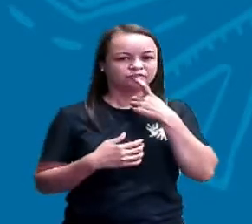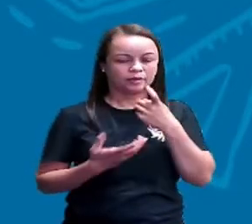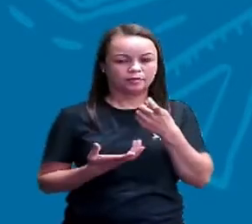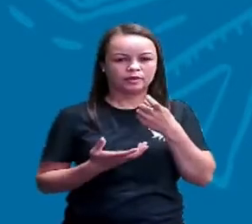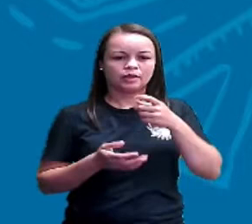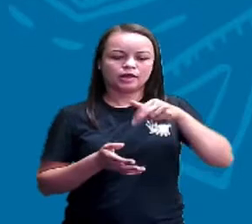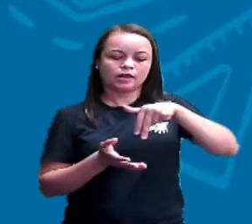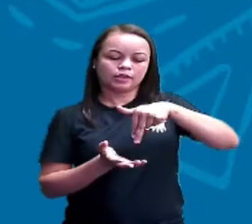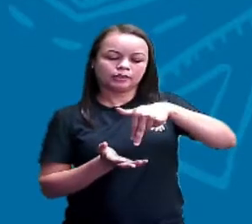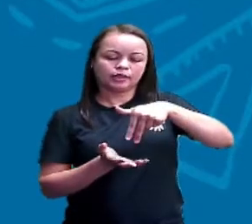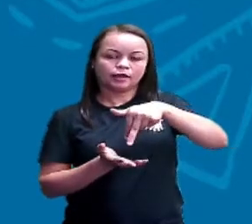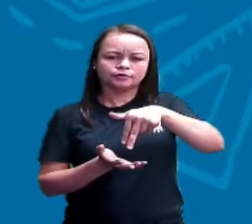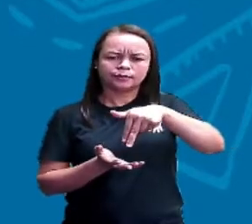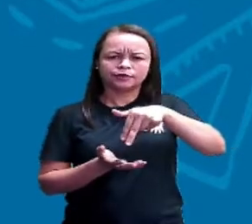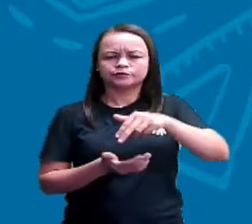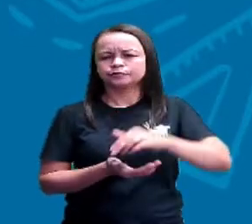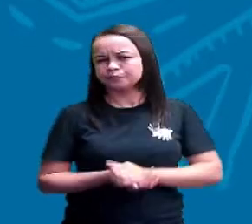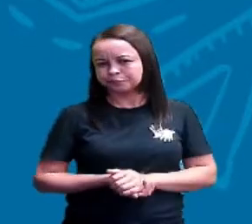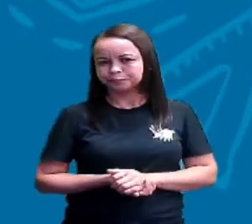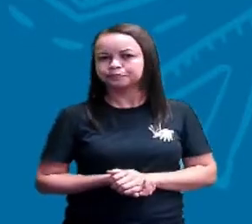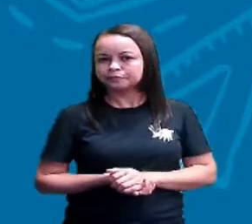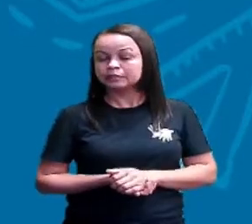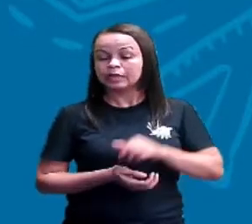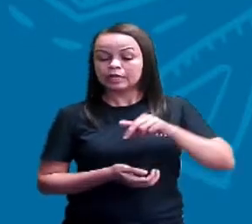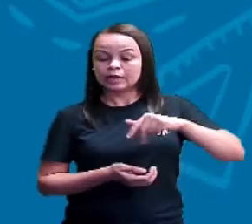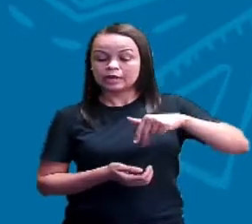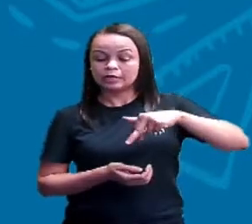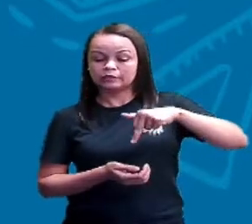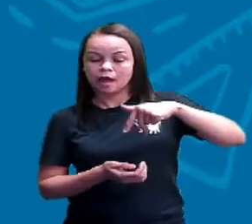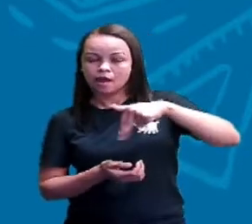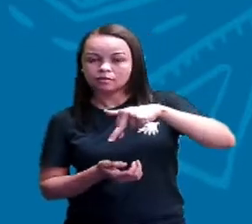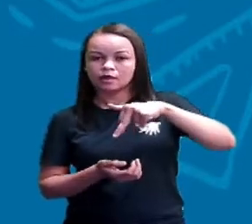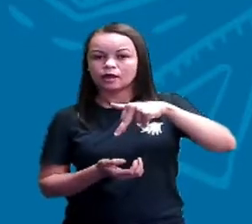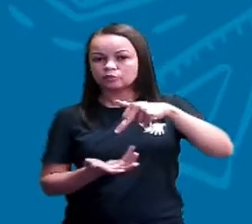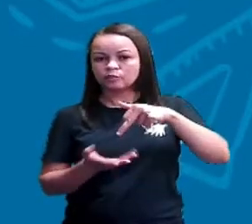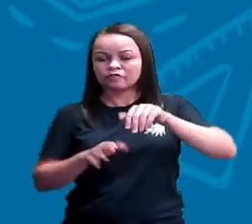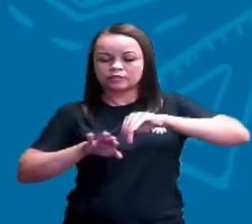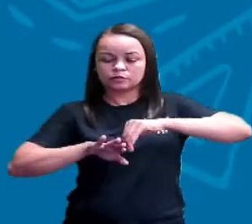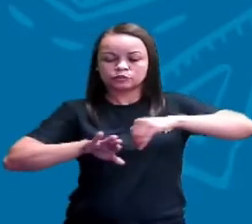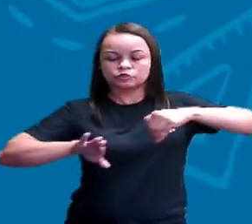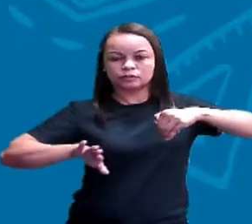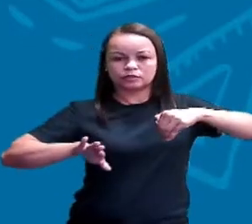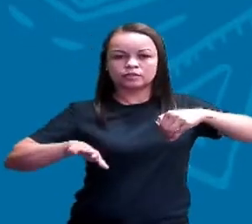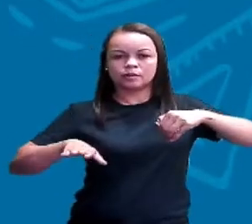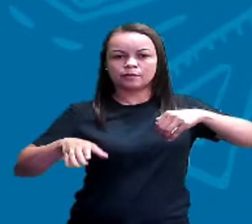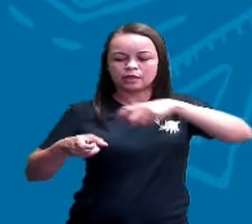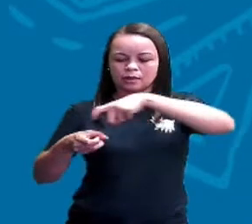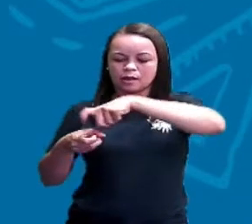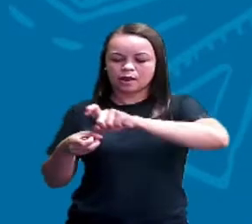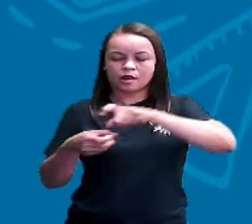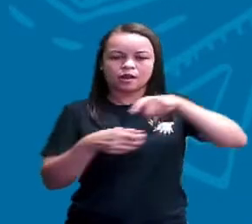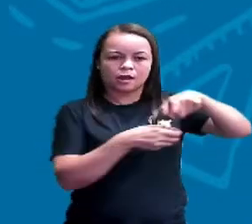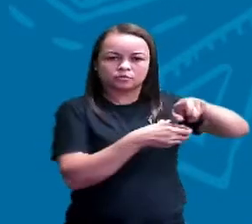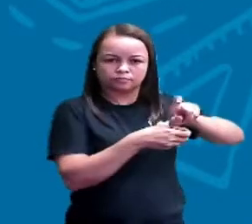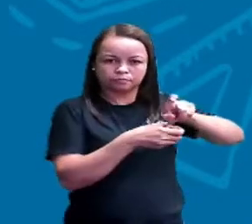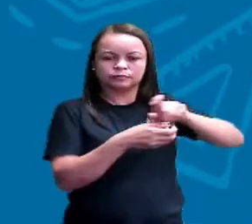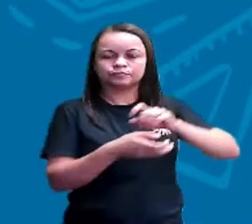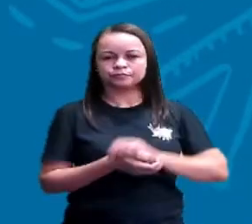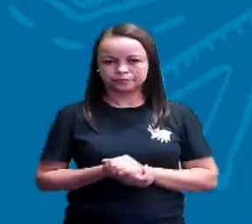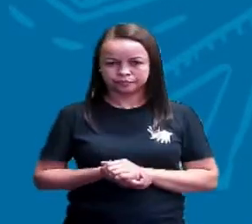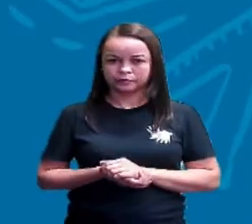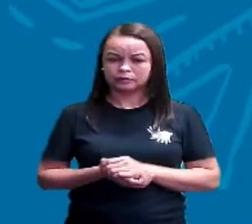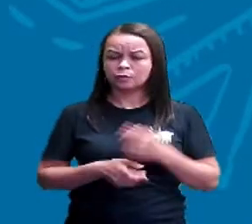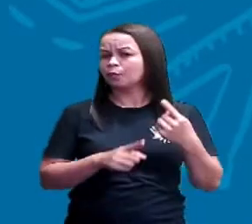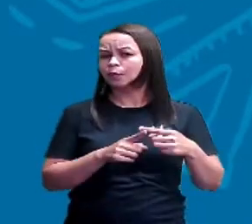passos para fazer um distanciamento dessas latinhas. Por que será que ele está querendo fazer isso?